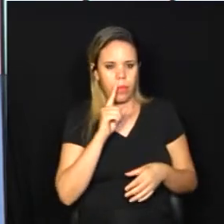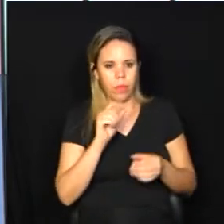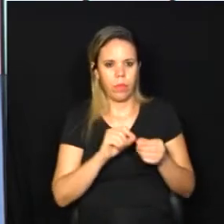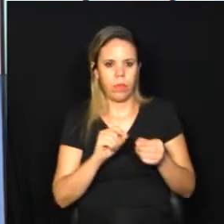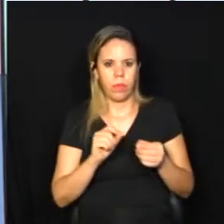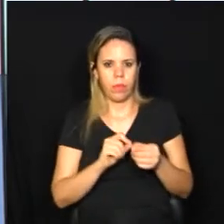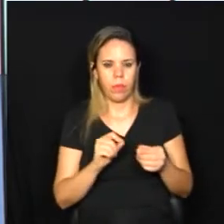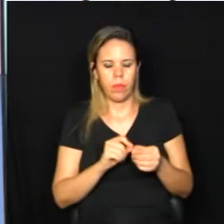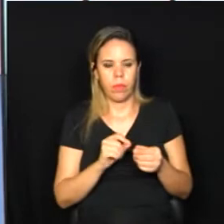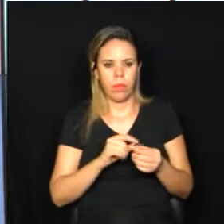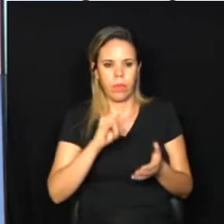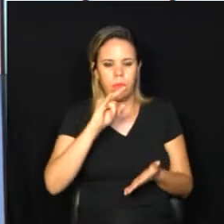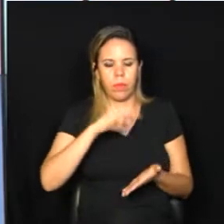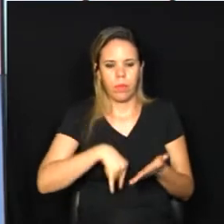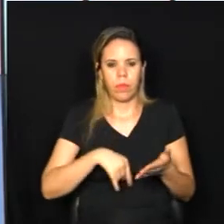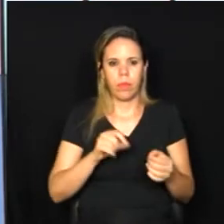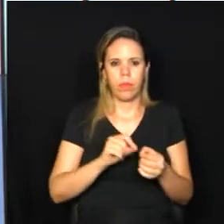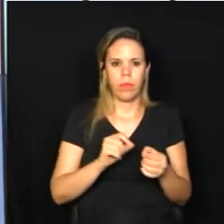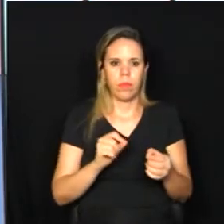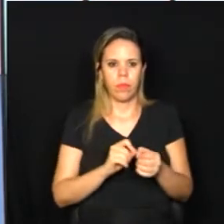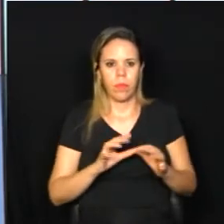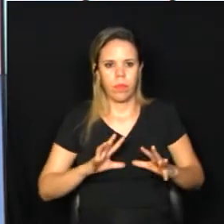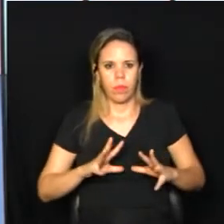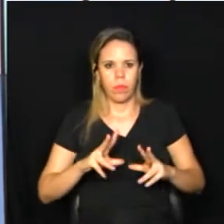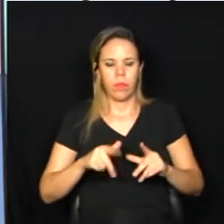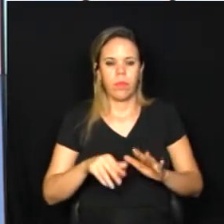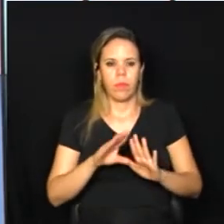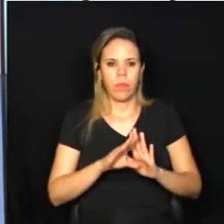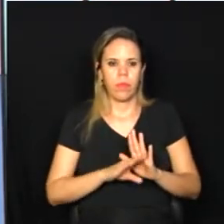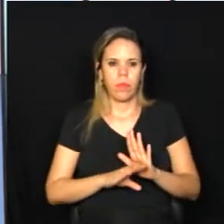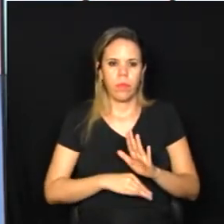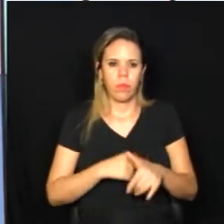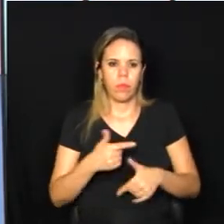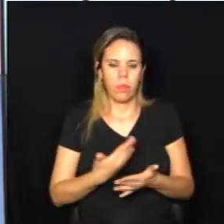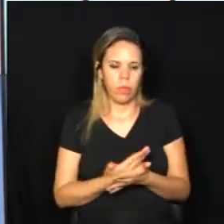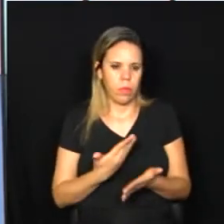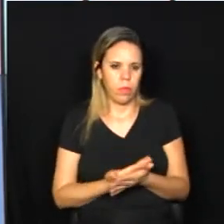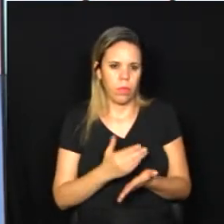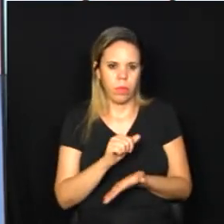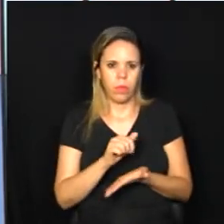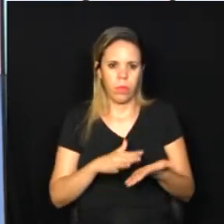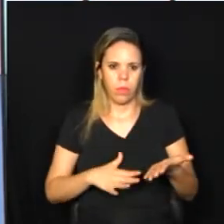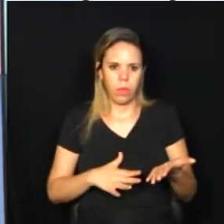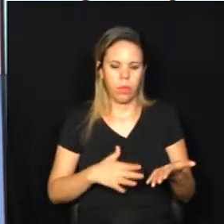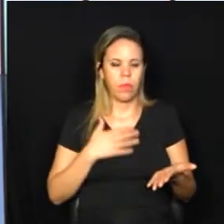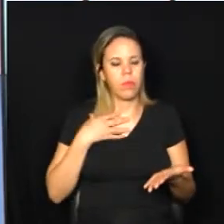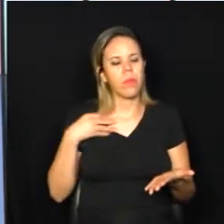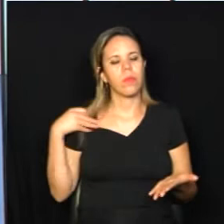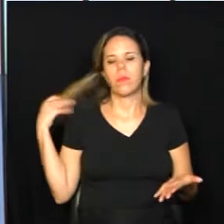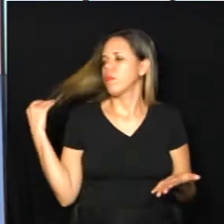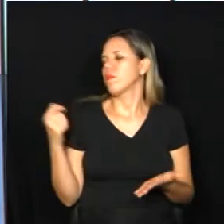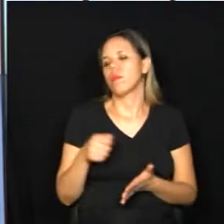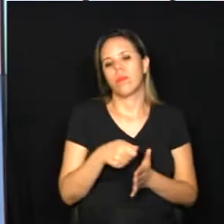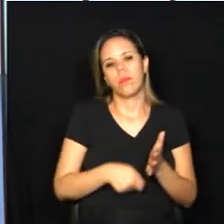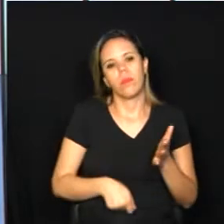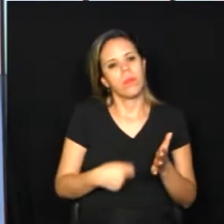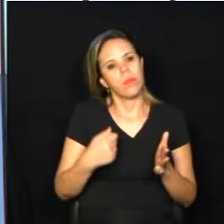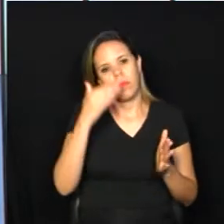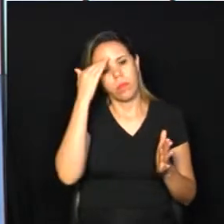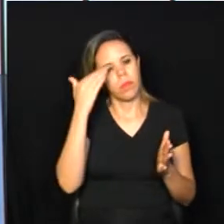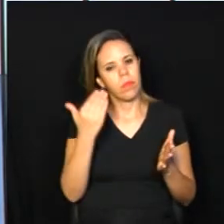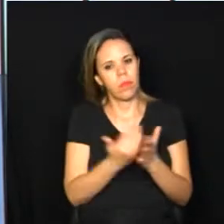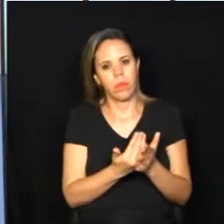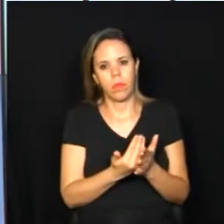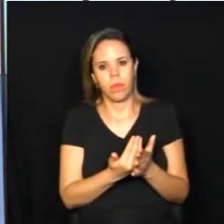mediante atestado, realizar todo o processo. Aí, nesse caso dos atestados, não precisa